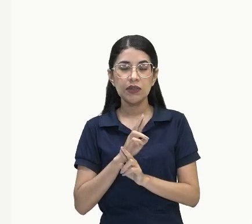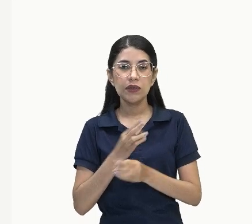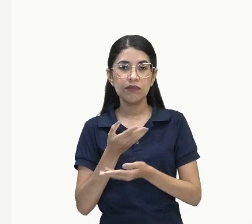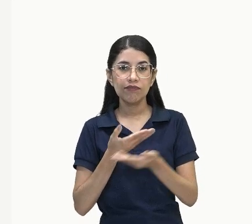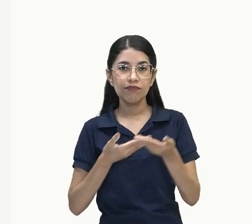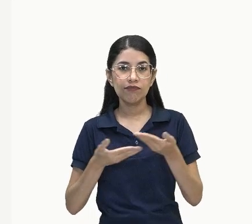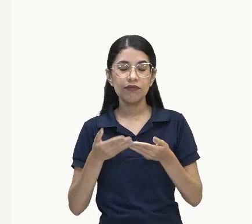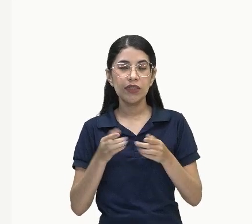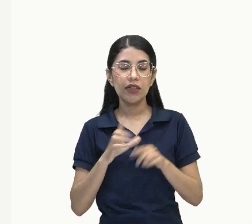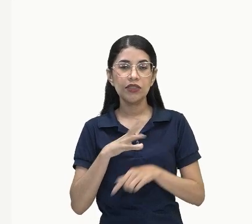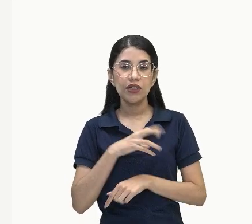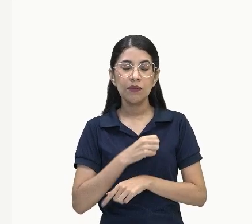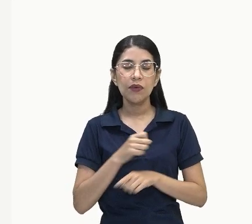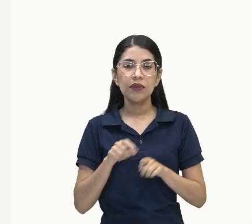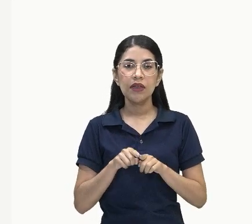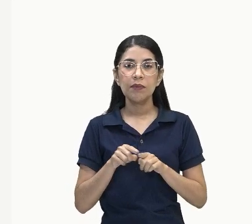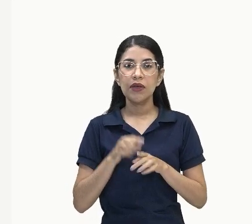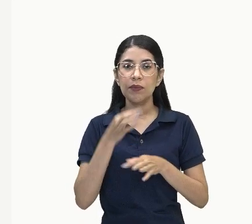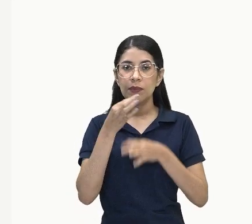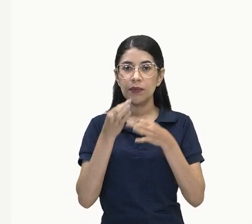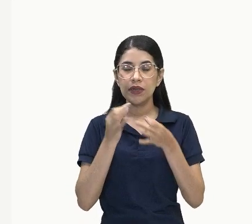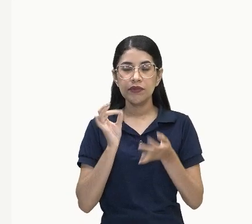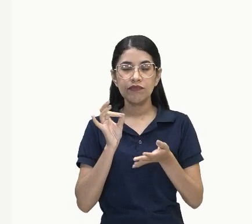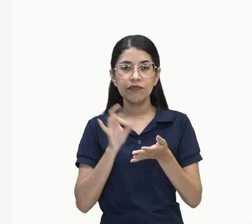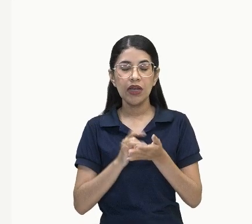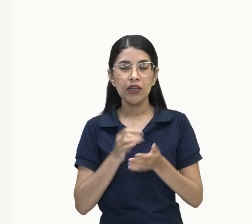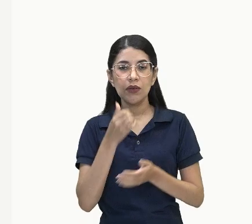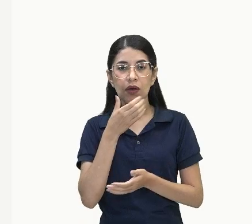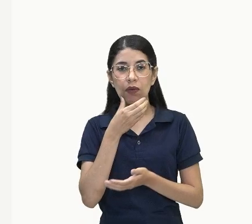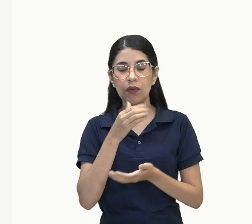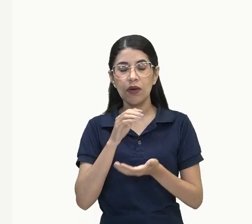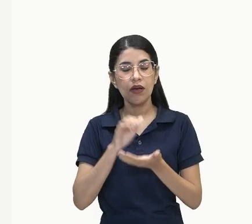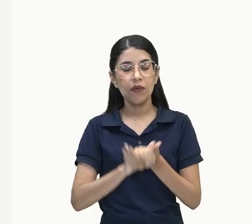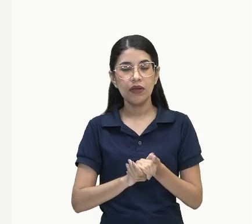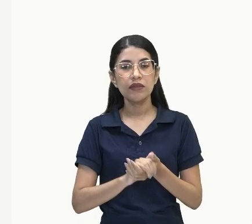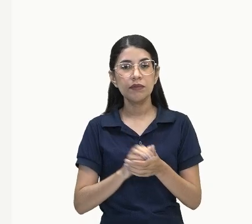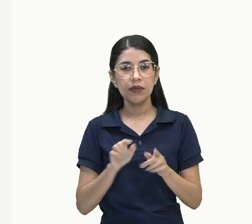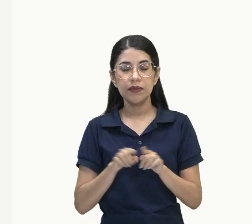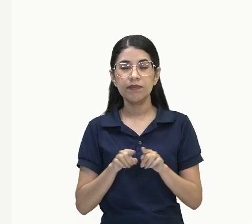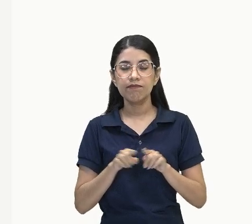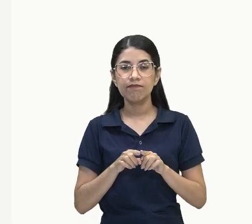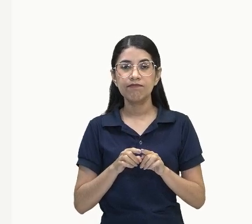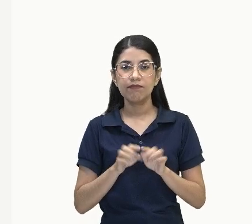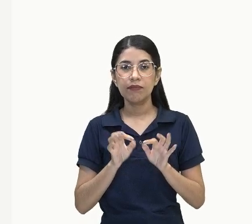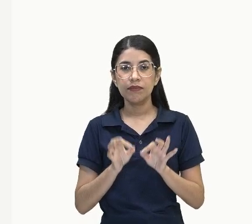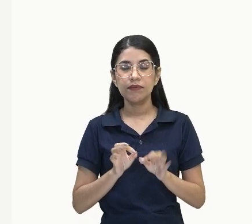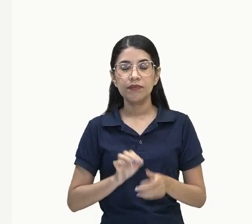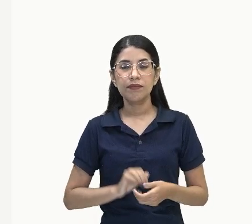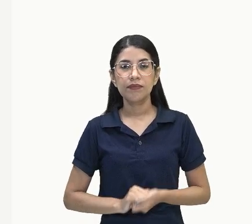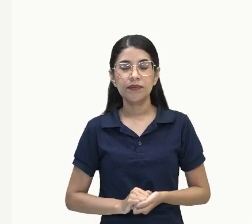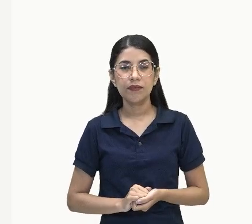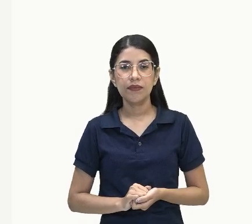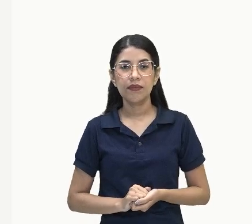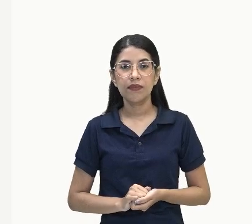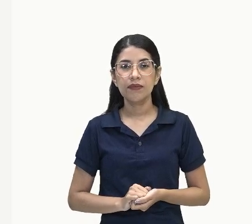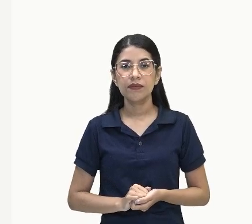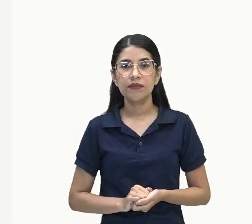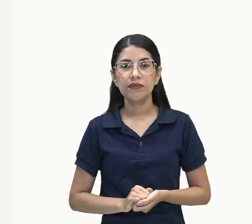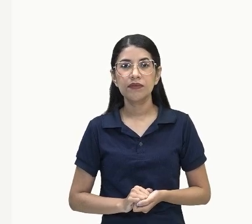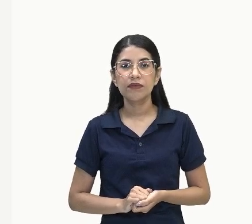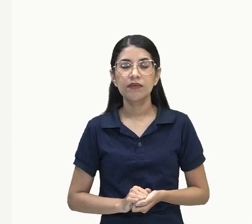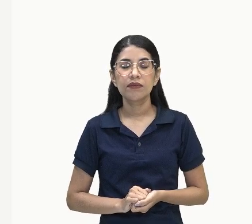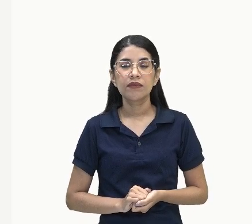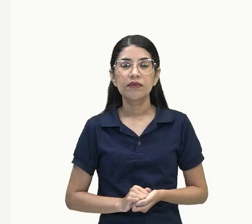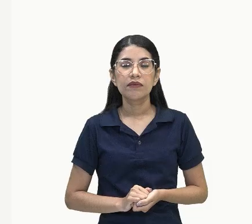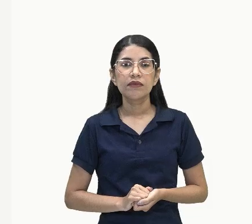crítica mesmo ali ao casamento, né? Então você percebe isso. Então,